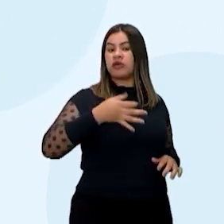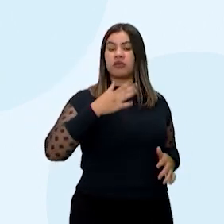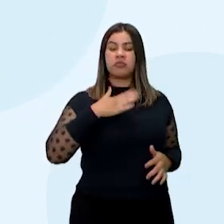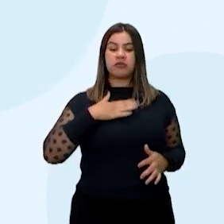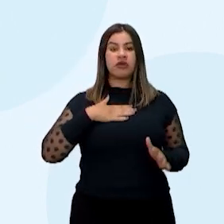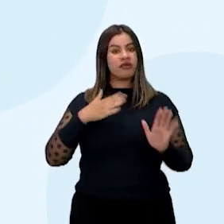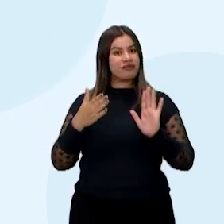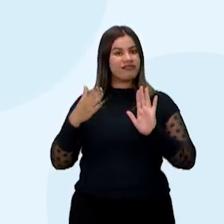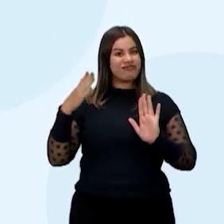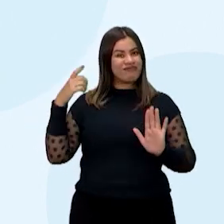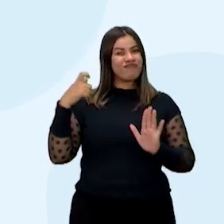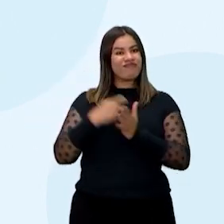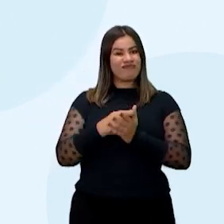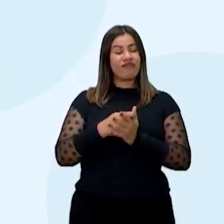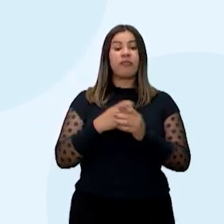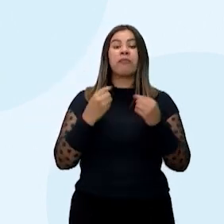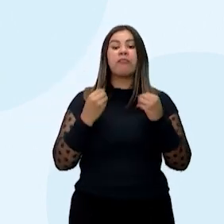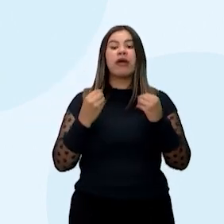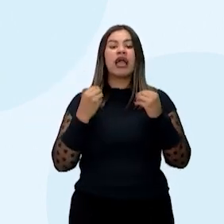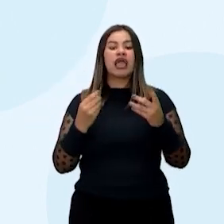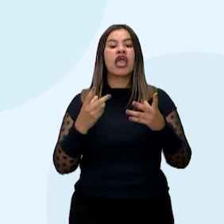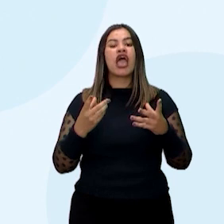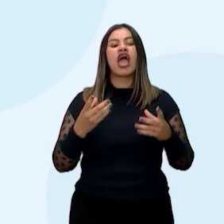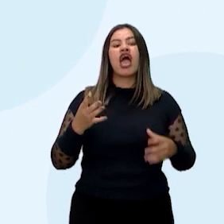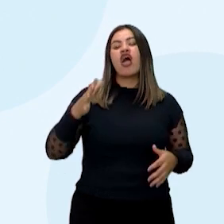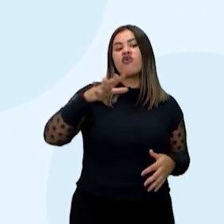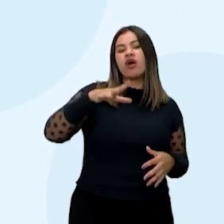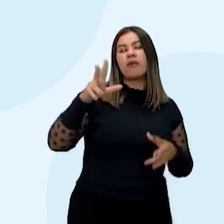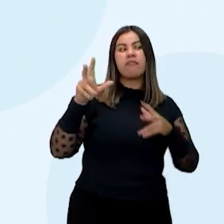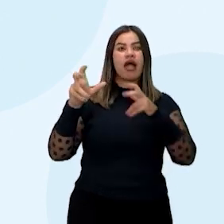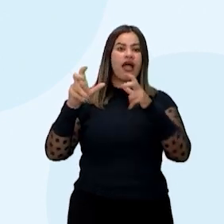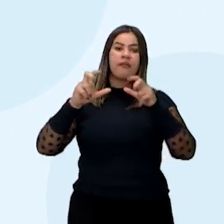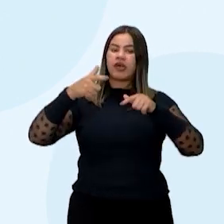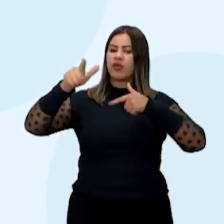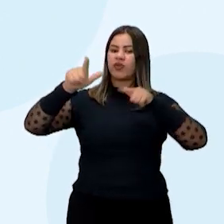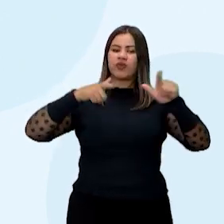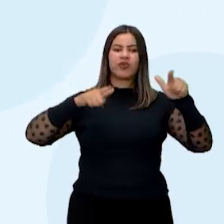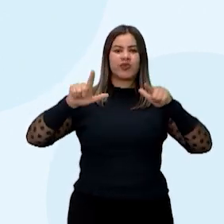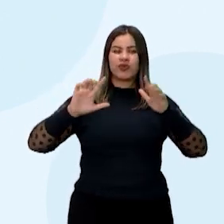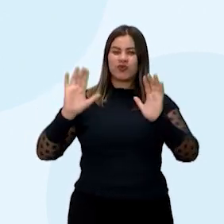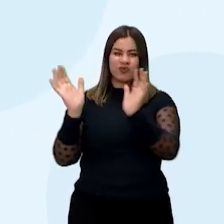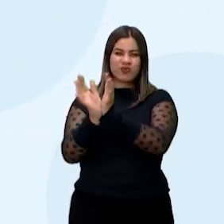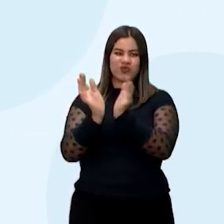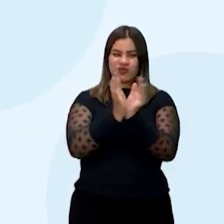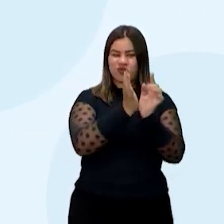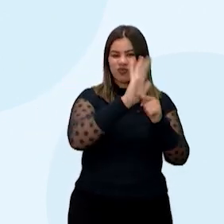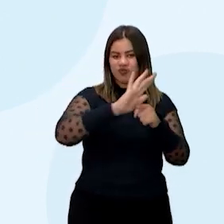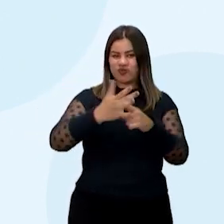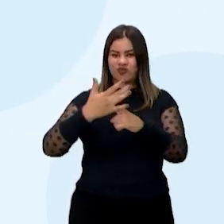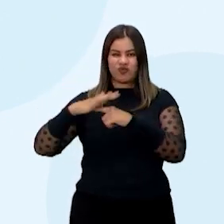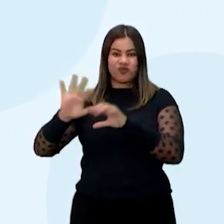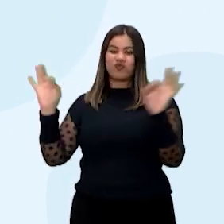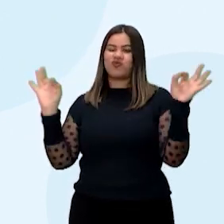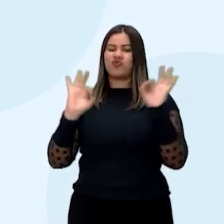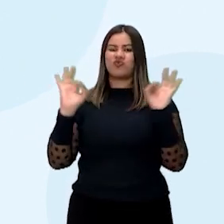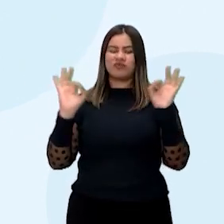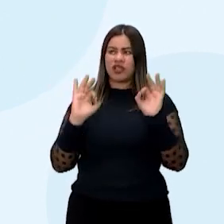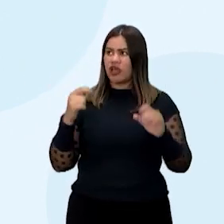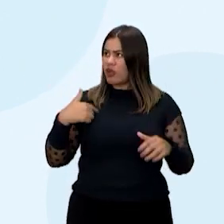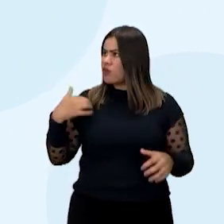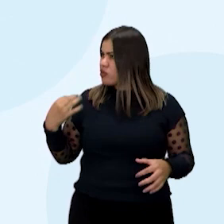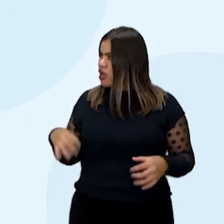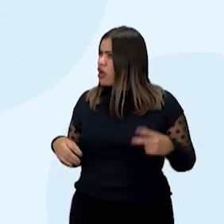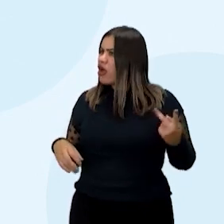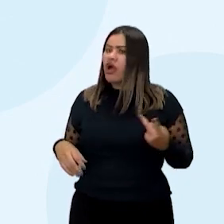proposital, justamente para tirar de você as noções de coletividade. Tô certo ou tô errado, Mafezinha?